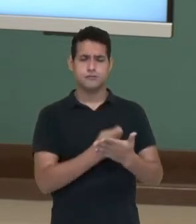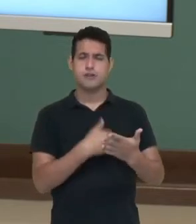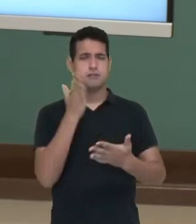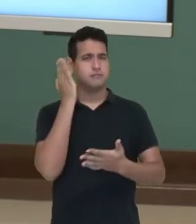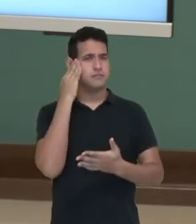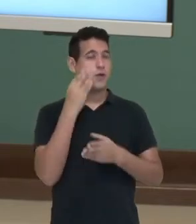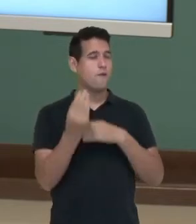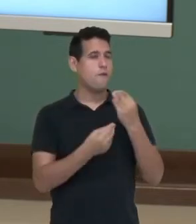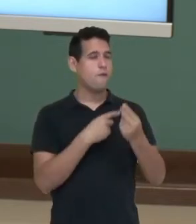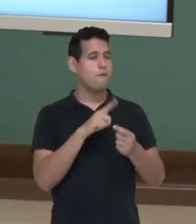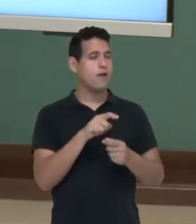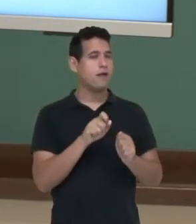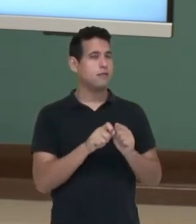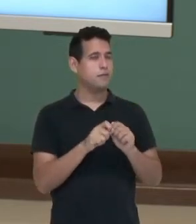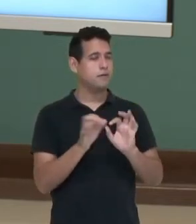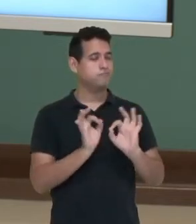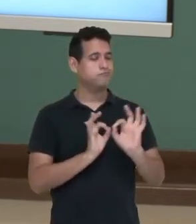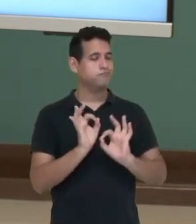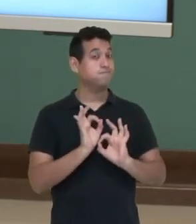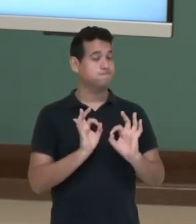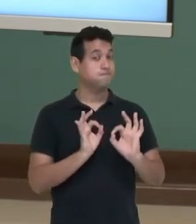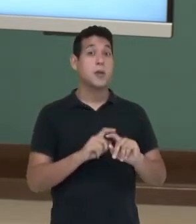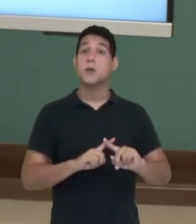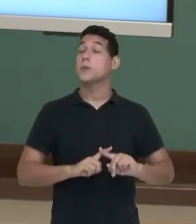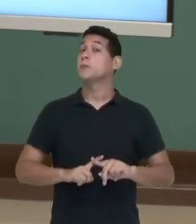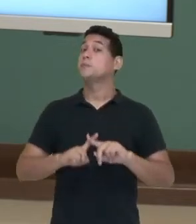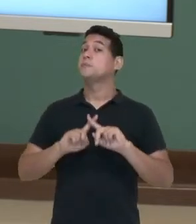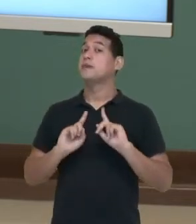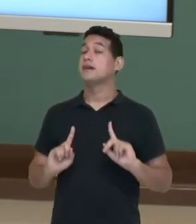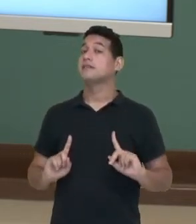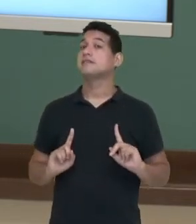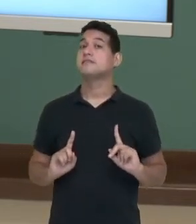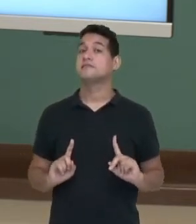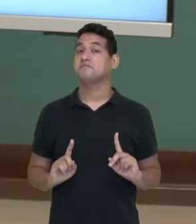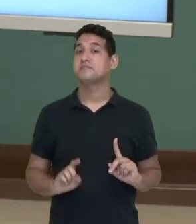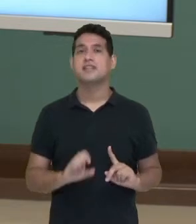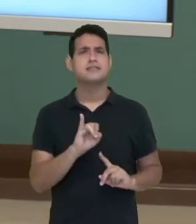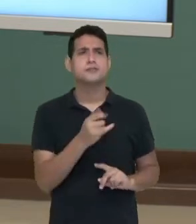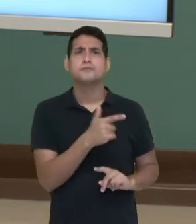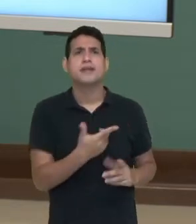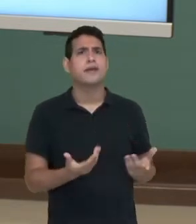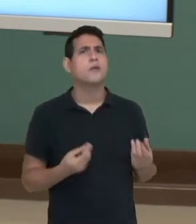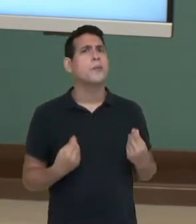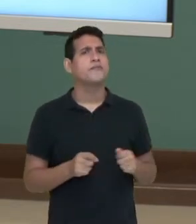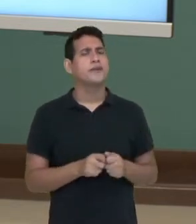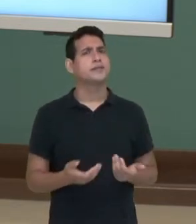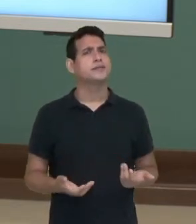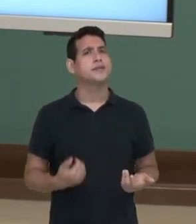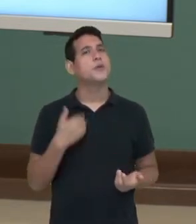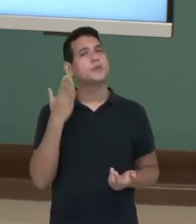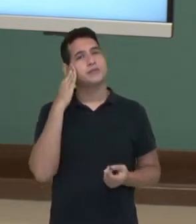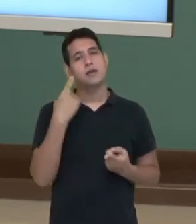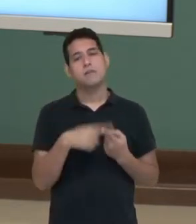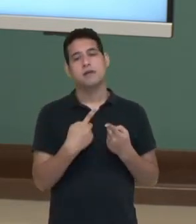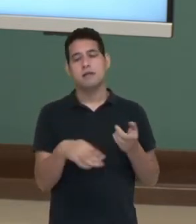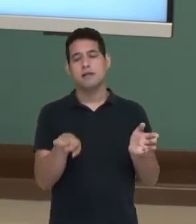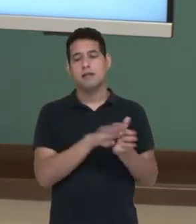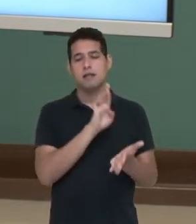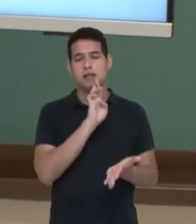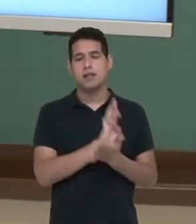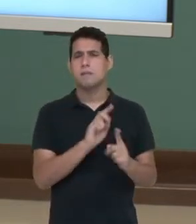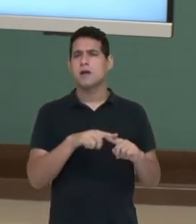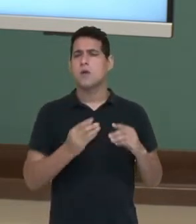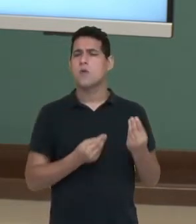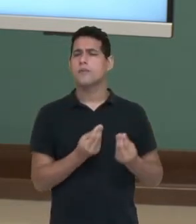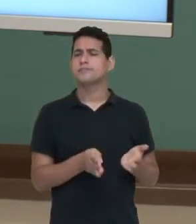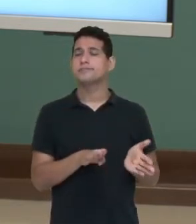como é que vai funcionar esse negócio. Mas se eu não tivesse, né? Na verdade eu sei que preciso chegar nisso, mas como que eu chego